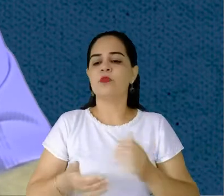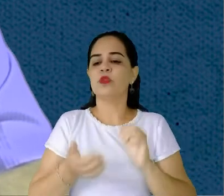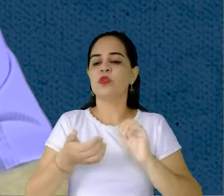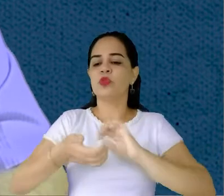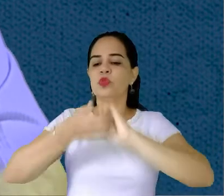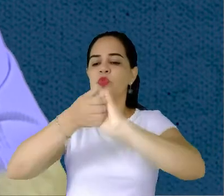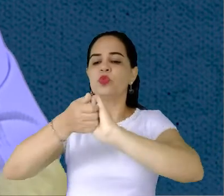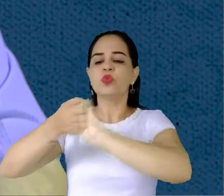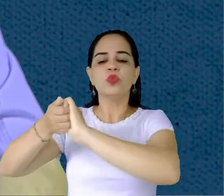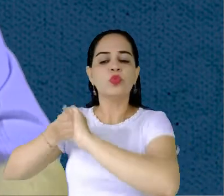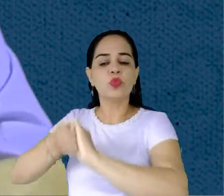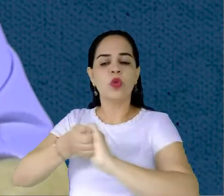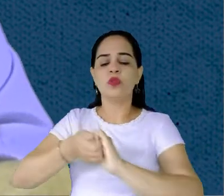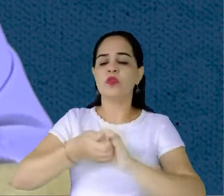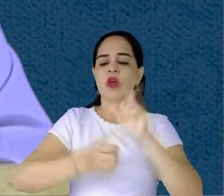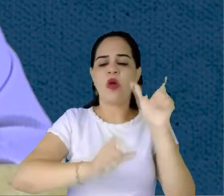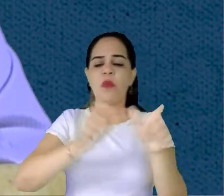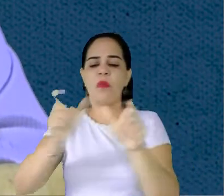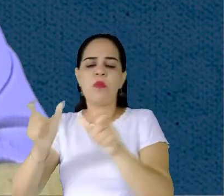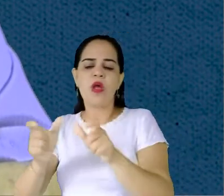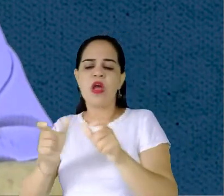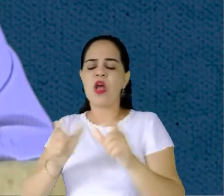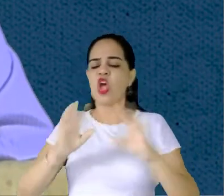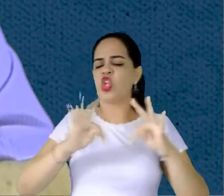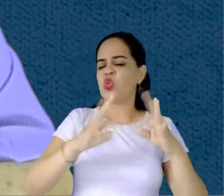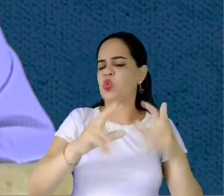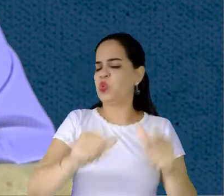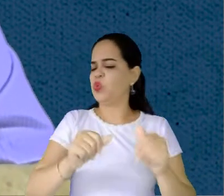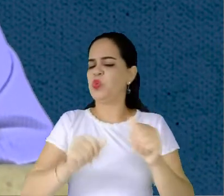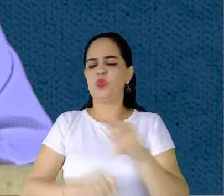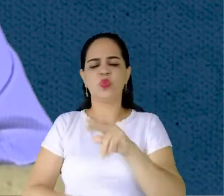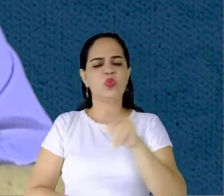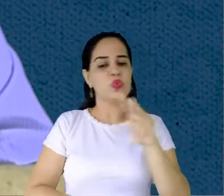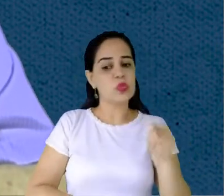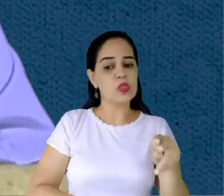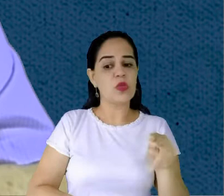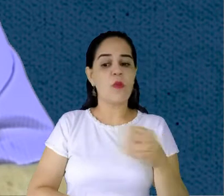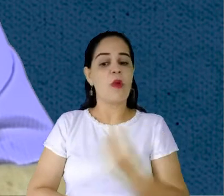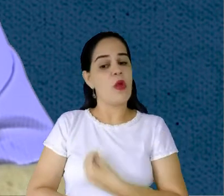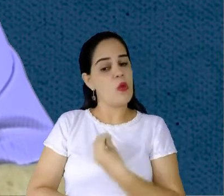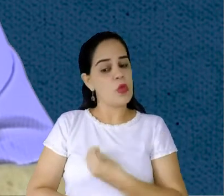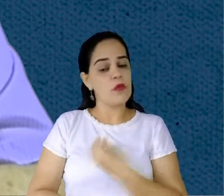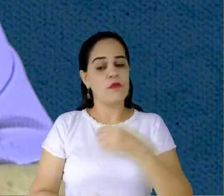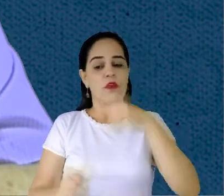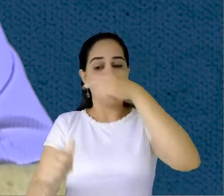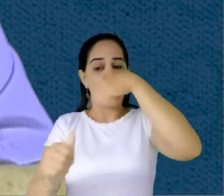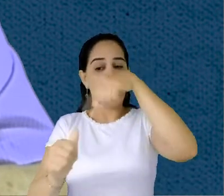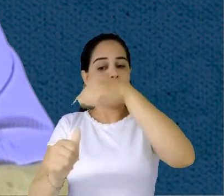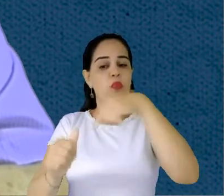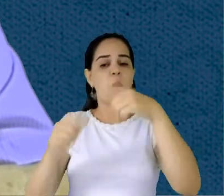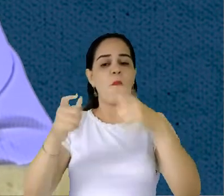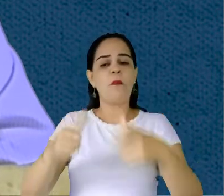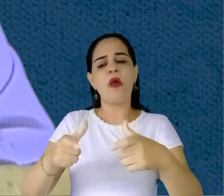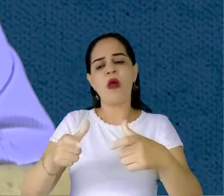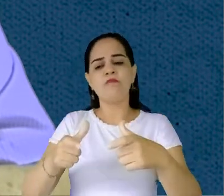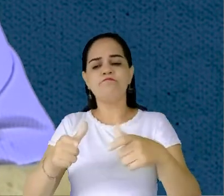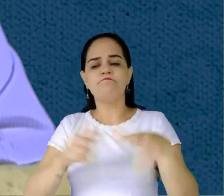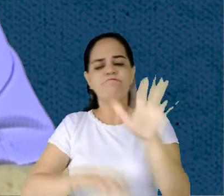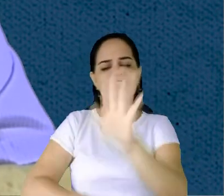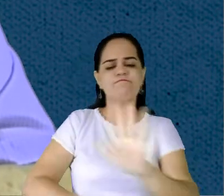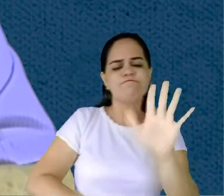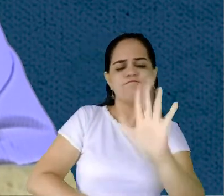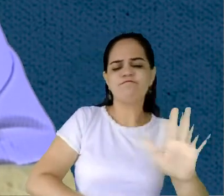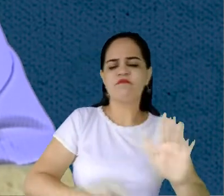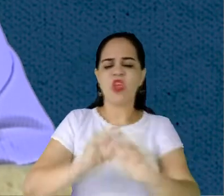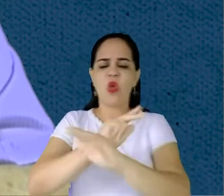vossos irmãos, saudamos os irmãos vindos do paganismo e que estão em Antioquia e nas regiões